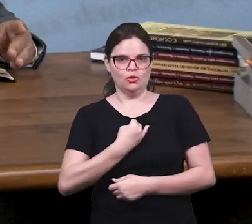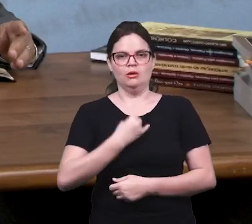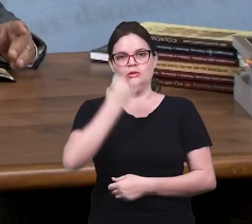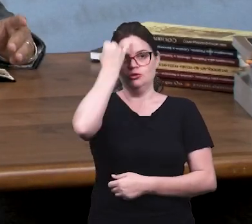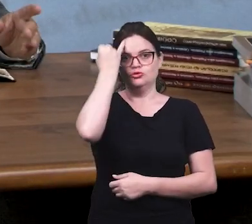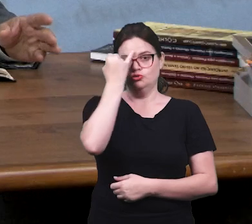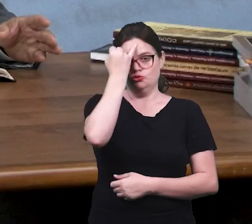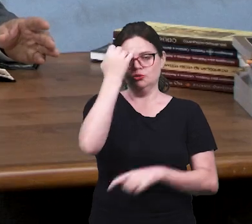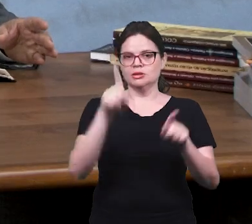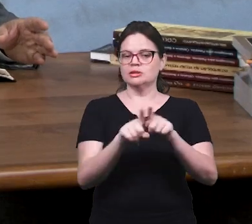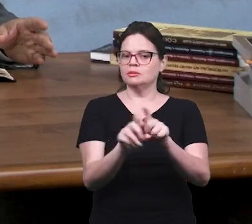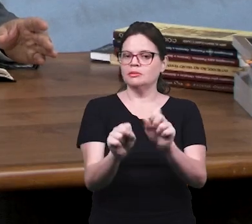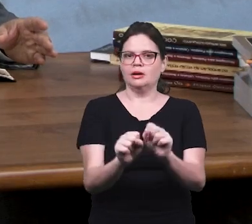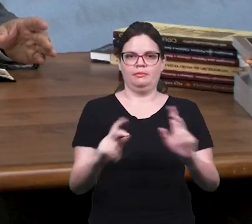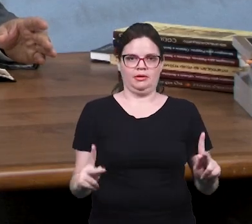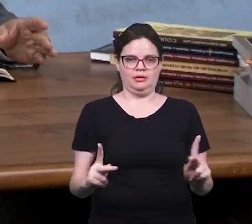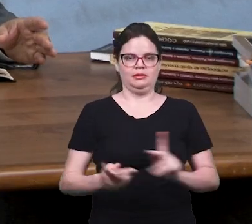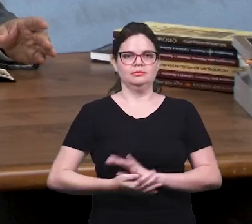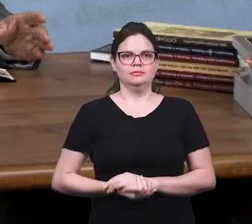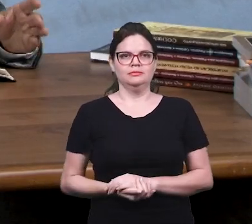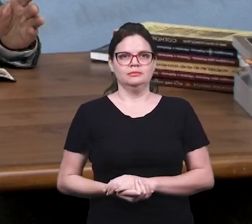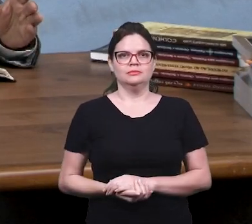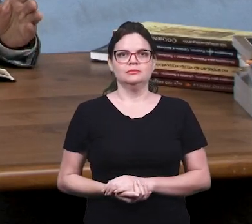Judas e Apocalipse.